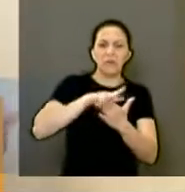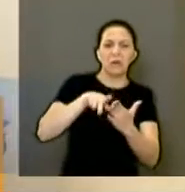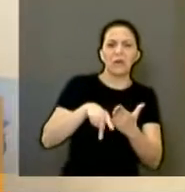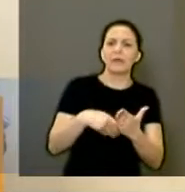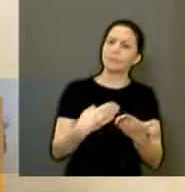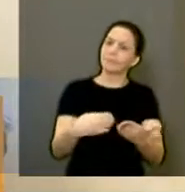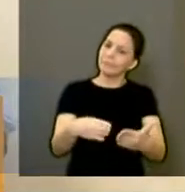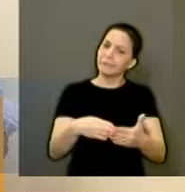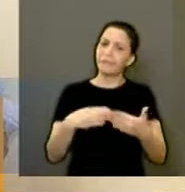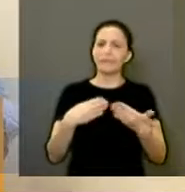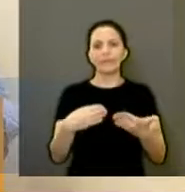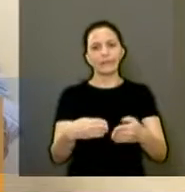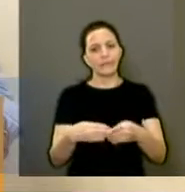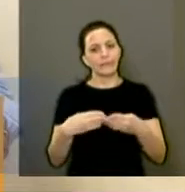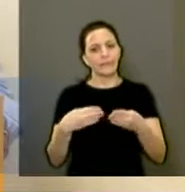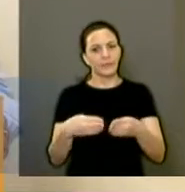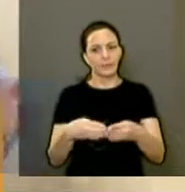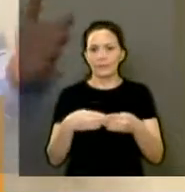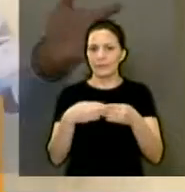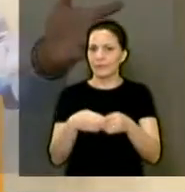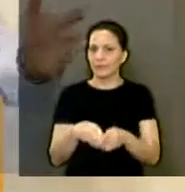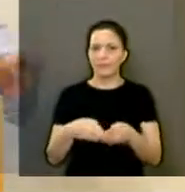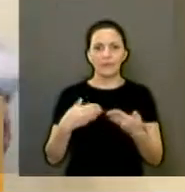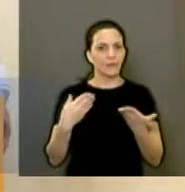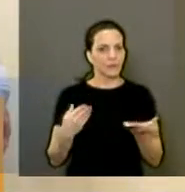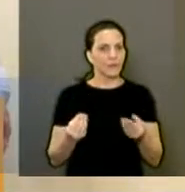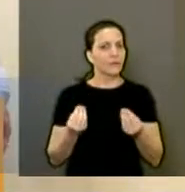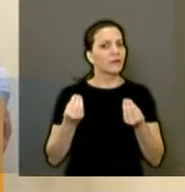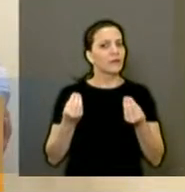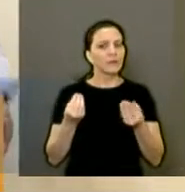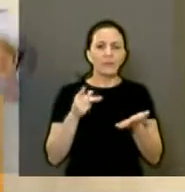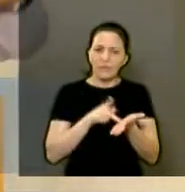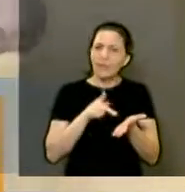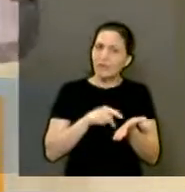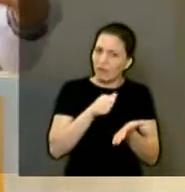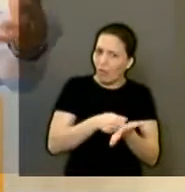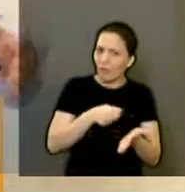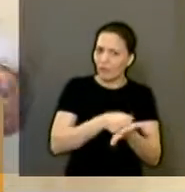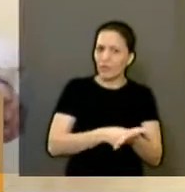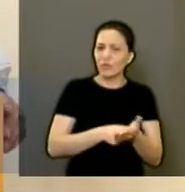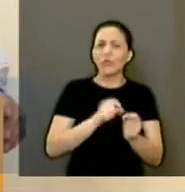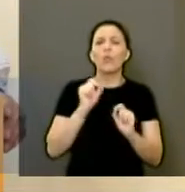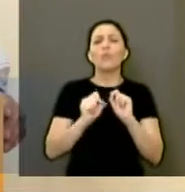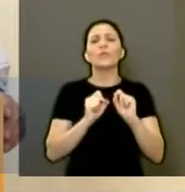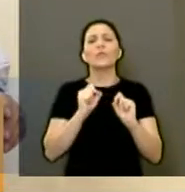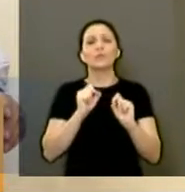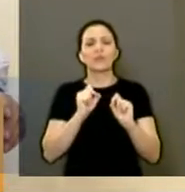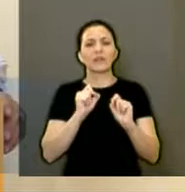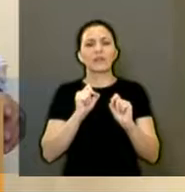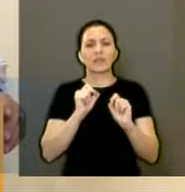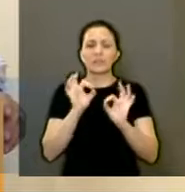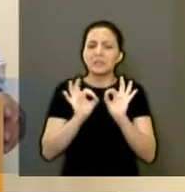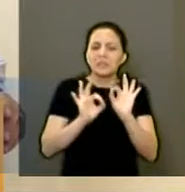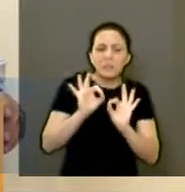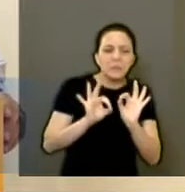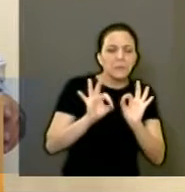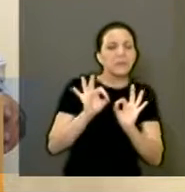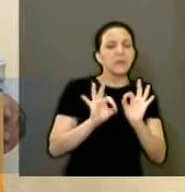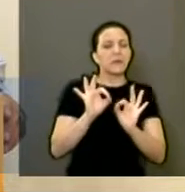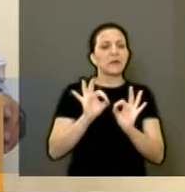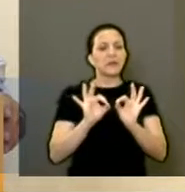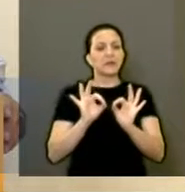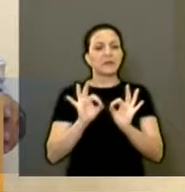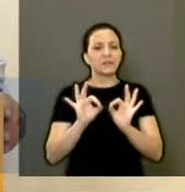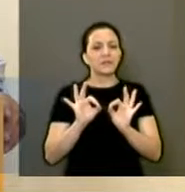favor estamos lutando estamos fazendo realmente alguma coisa